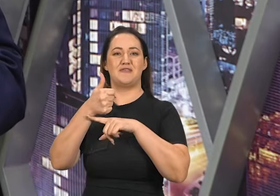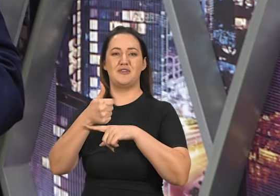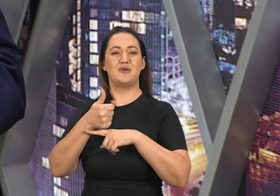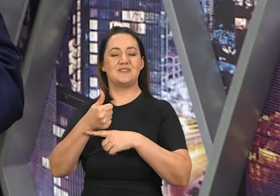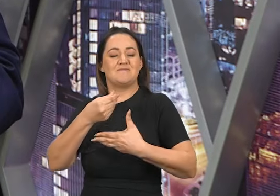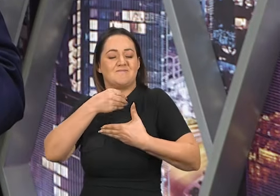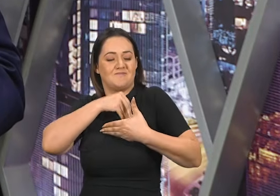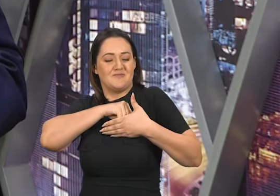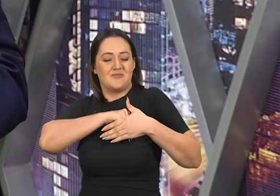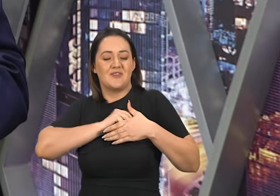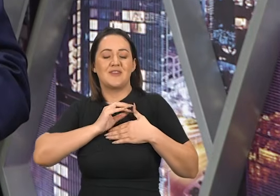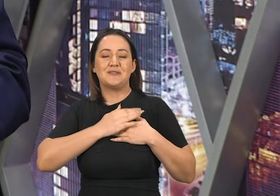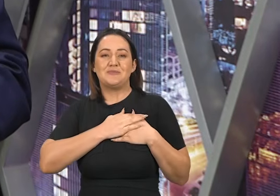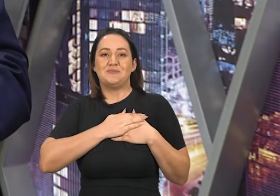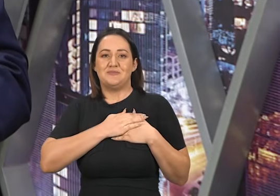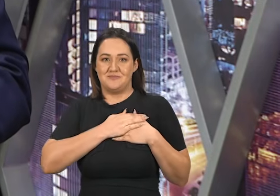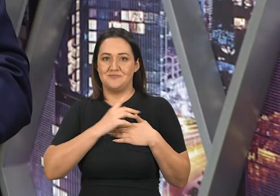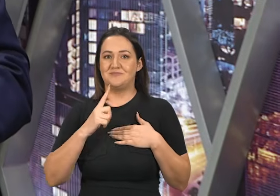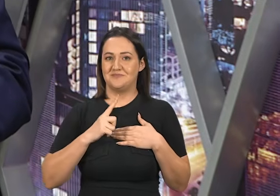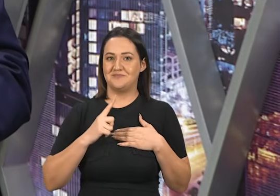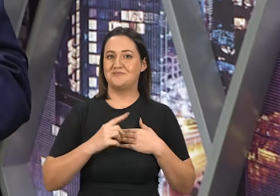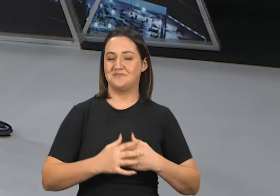que temos em nosso coração.